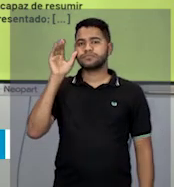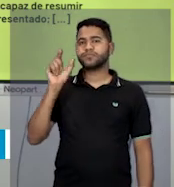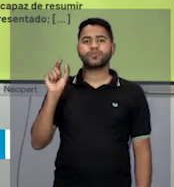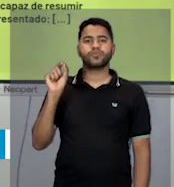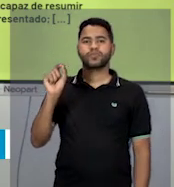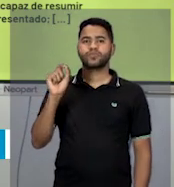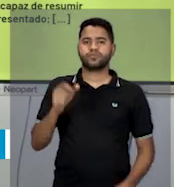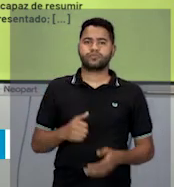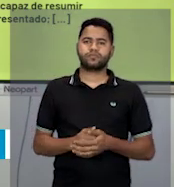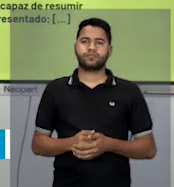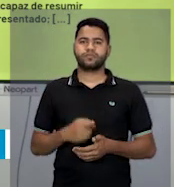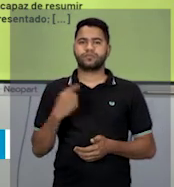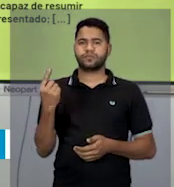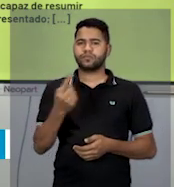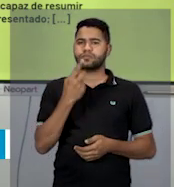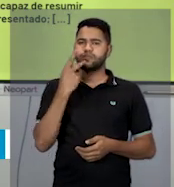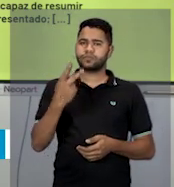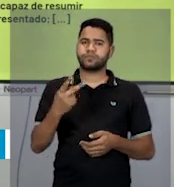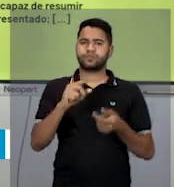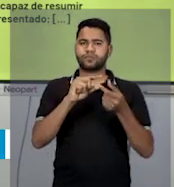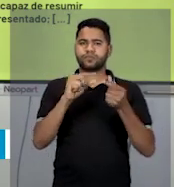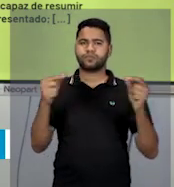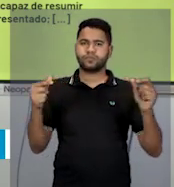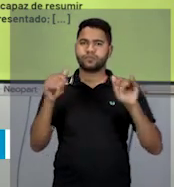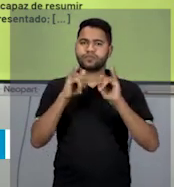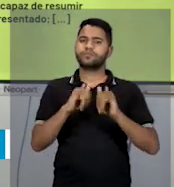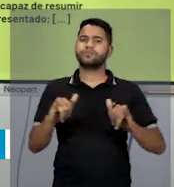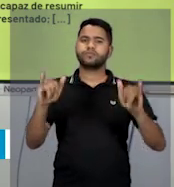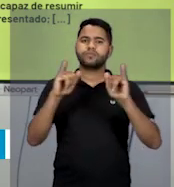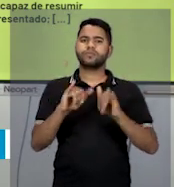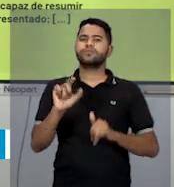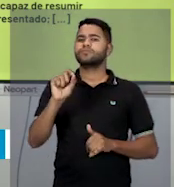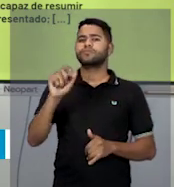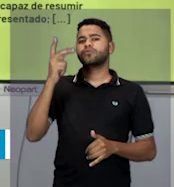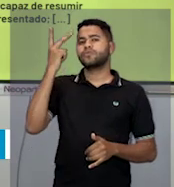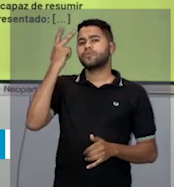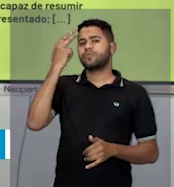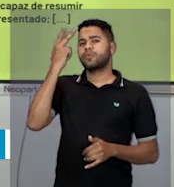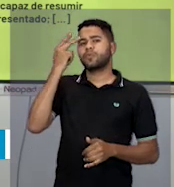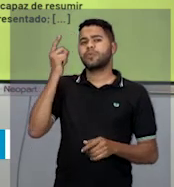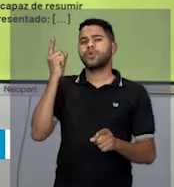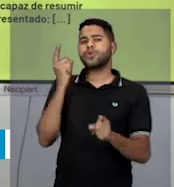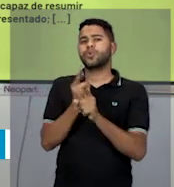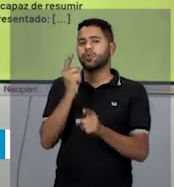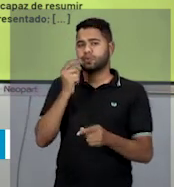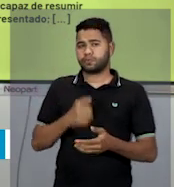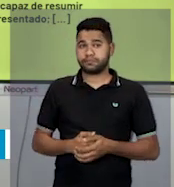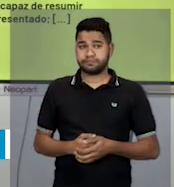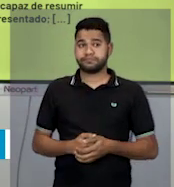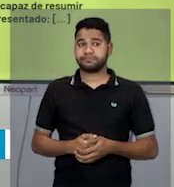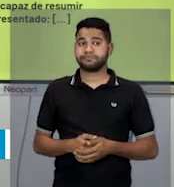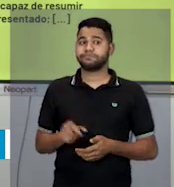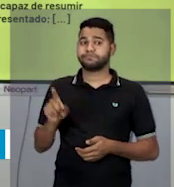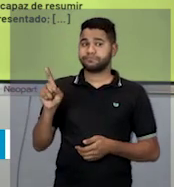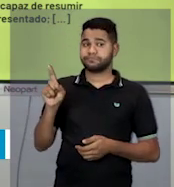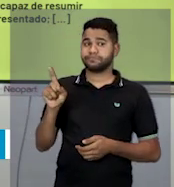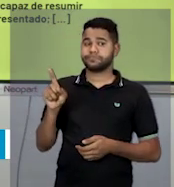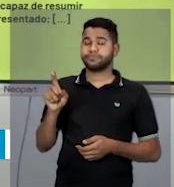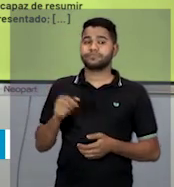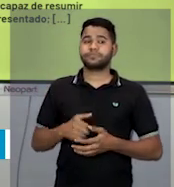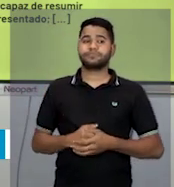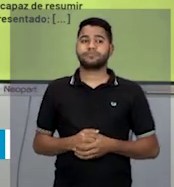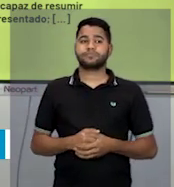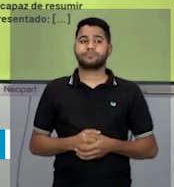seguinte: quando a gente fala da estrutura da notícia, o que normalmente nós vamos encontrar? Nós vamos encontrar o